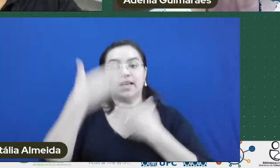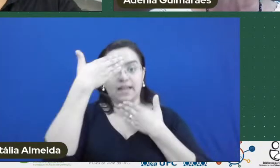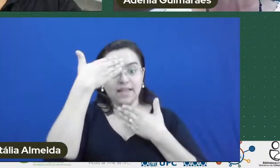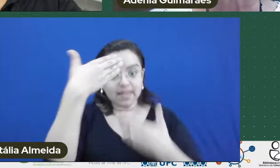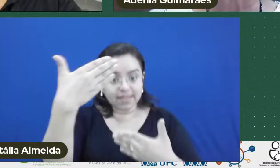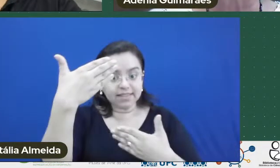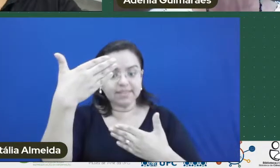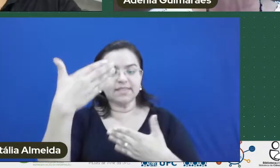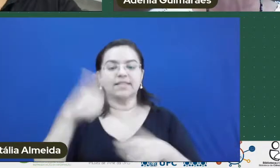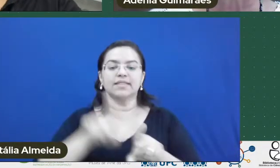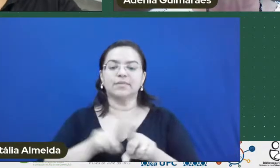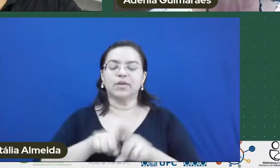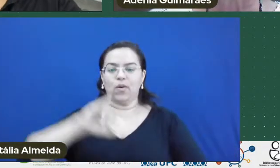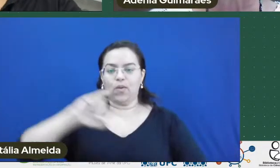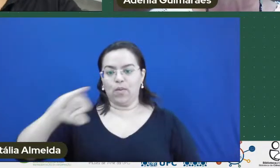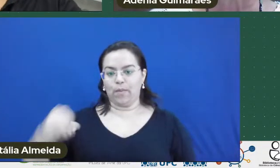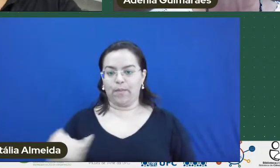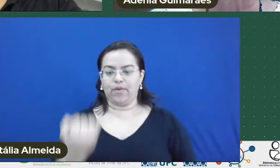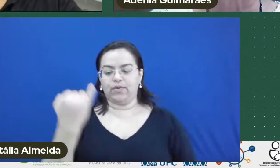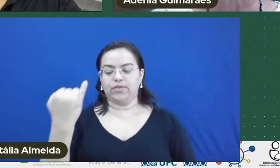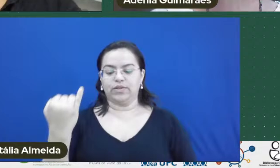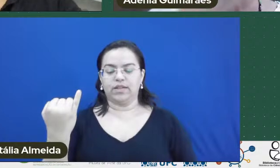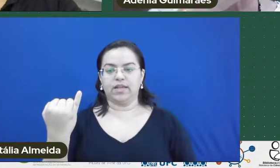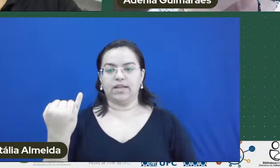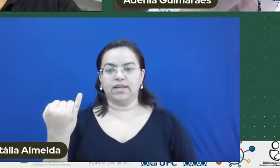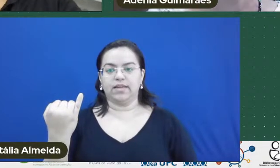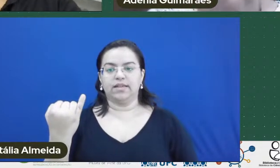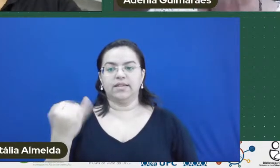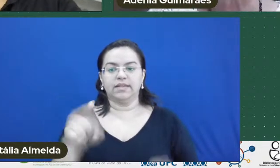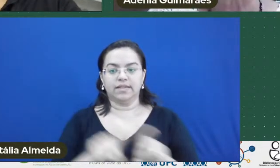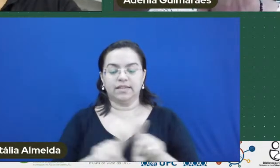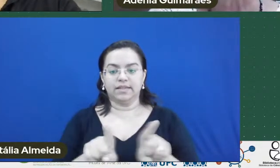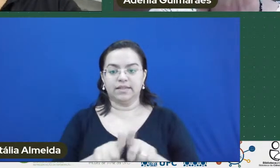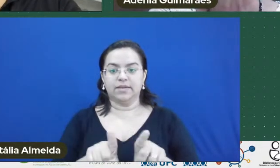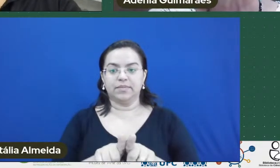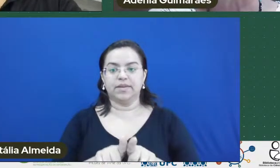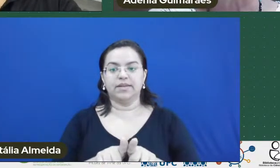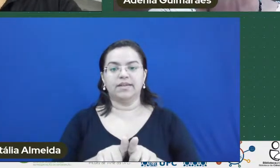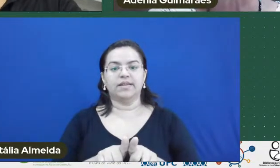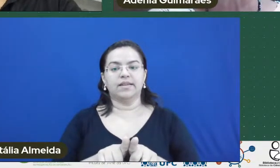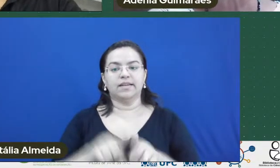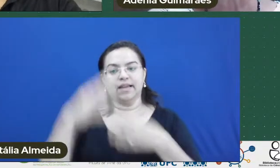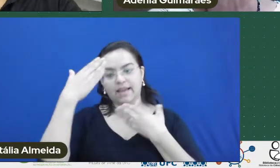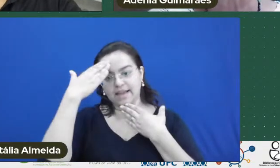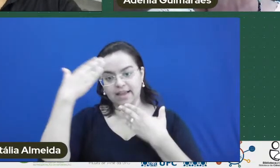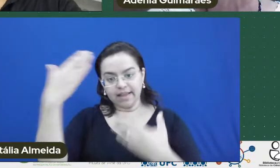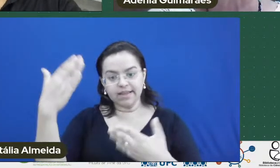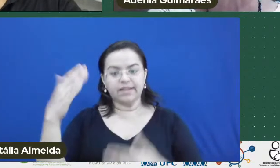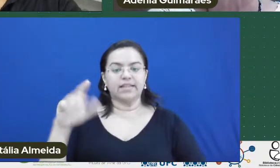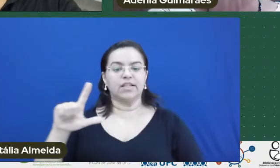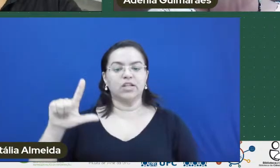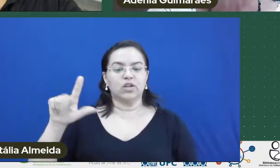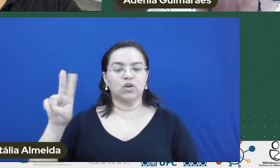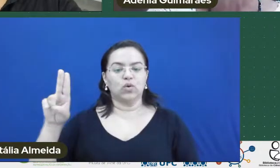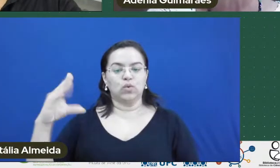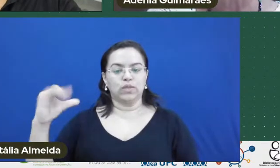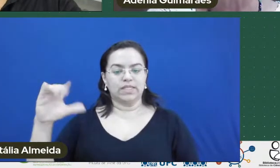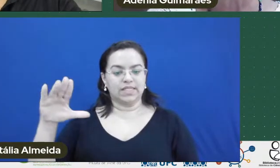na oportunidade, agradeço a presença da Lucélia já nessa mesa,